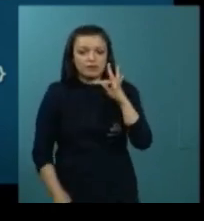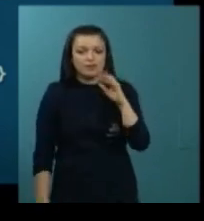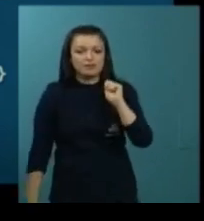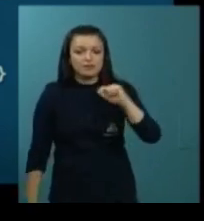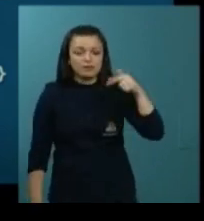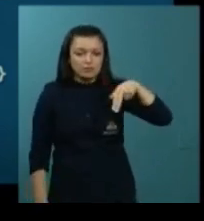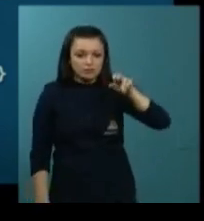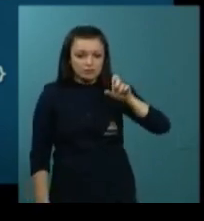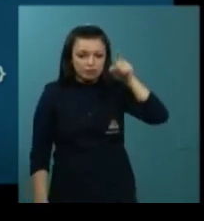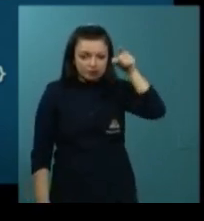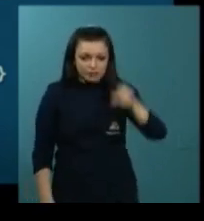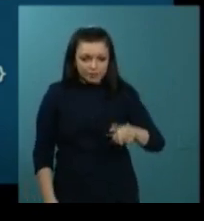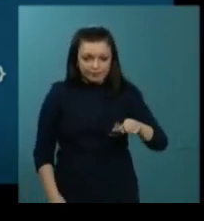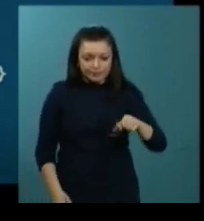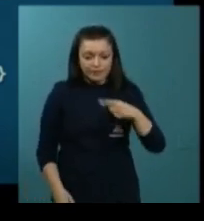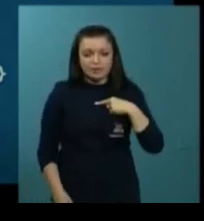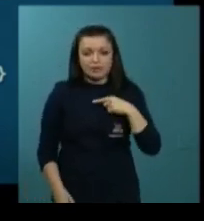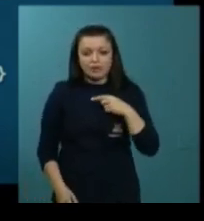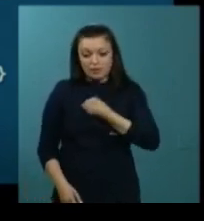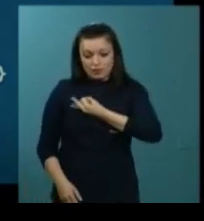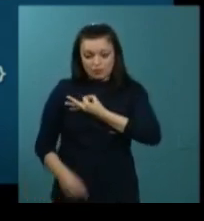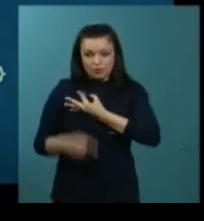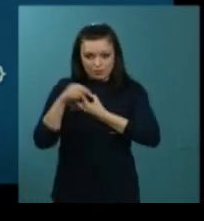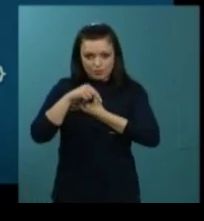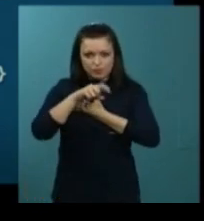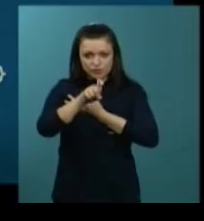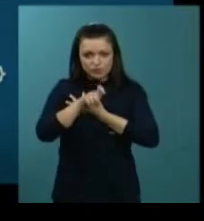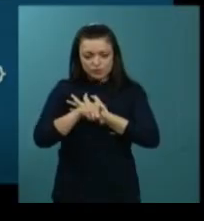tal que esse X